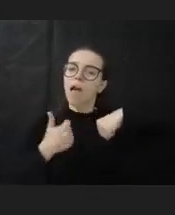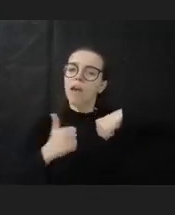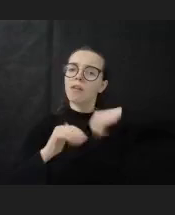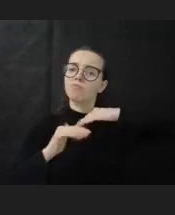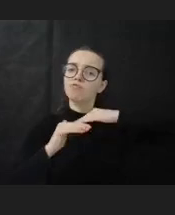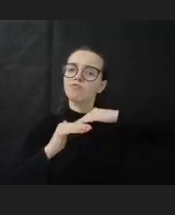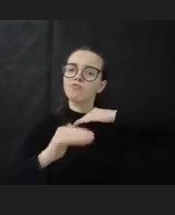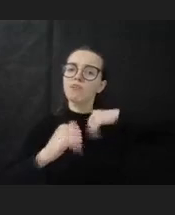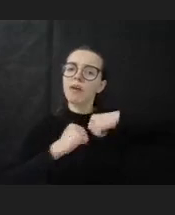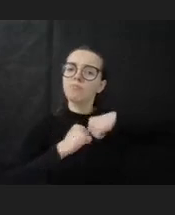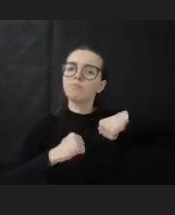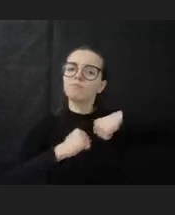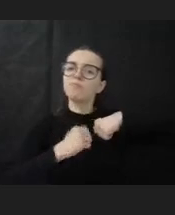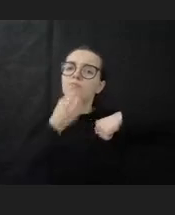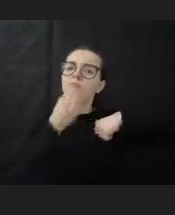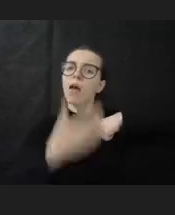fisioterapia.